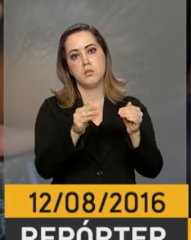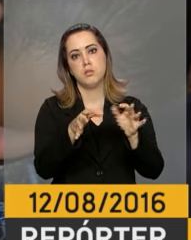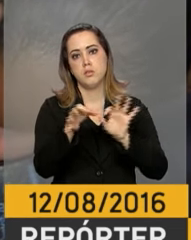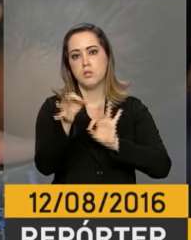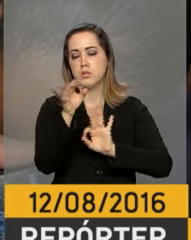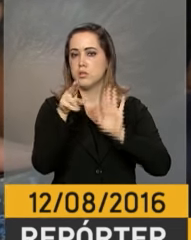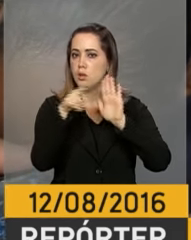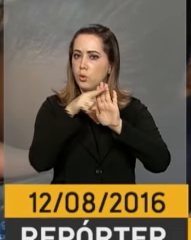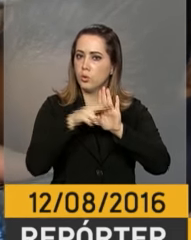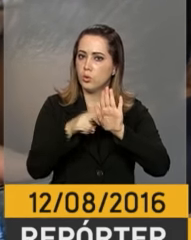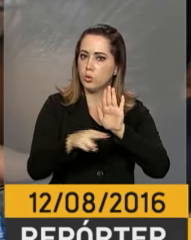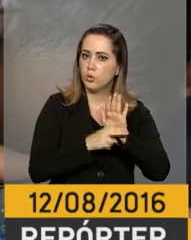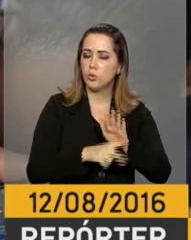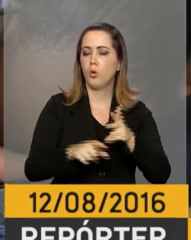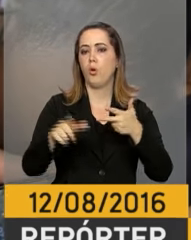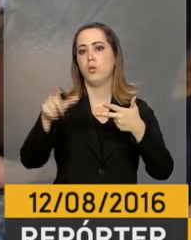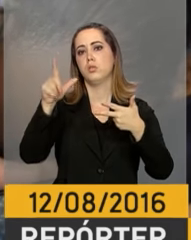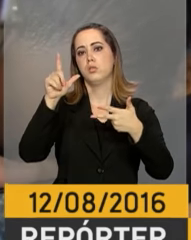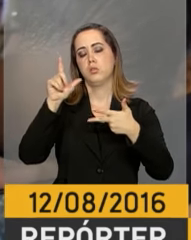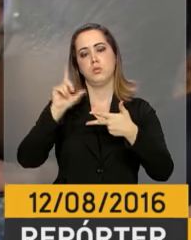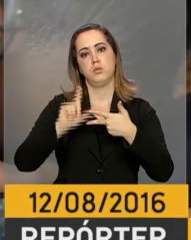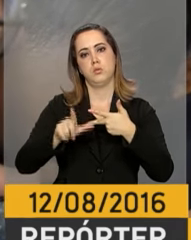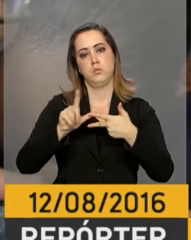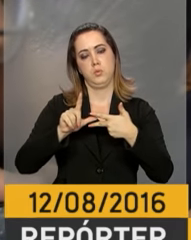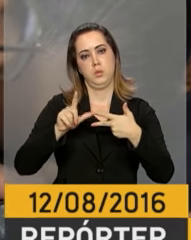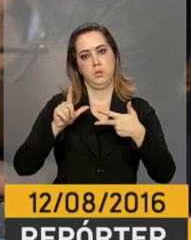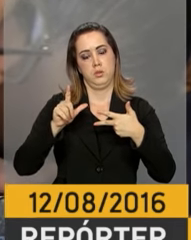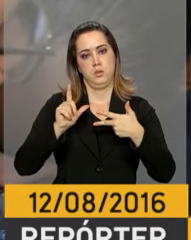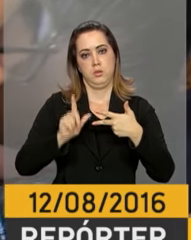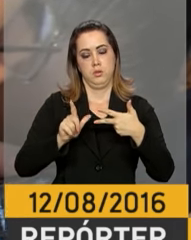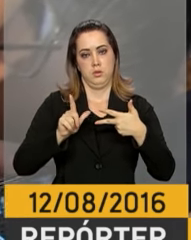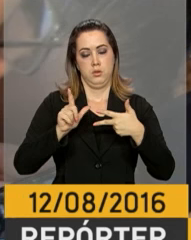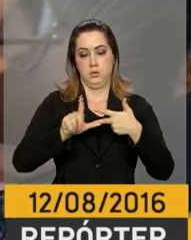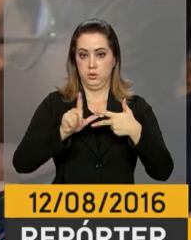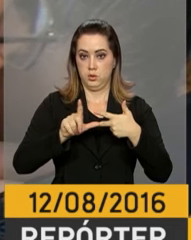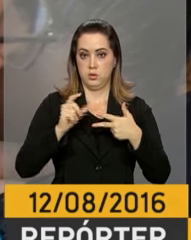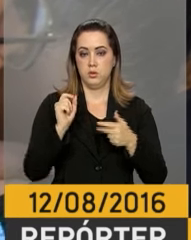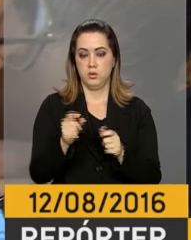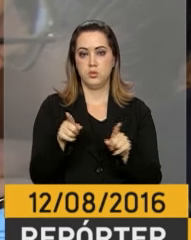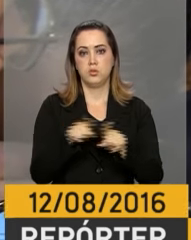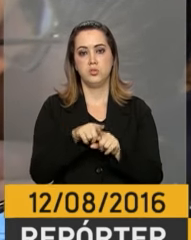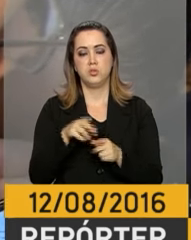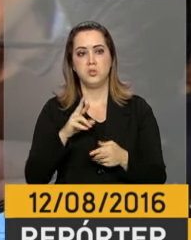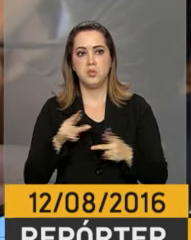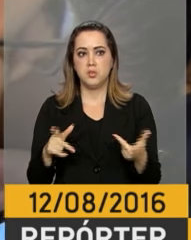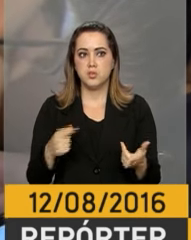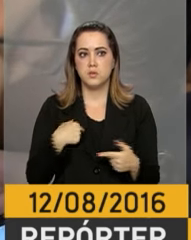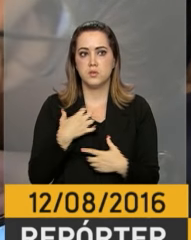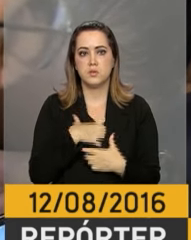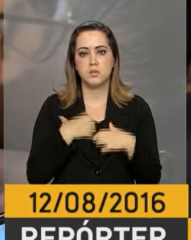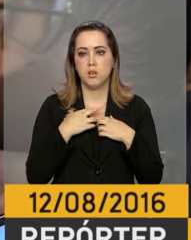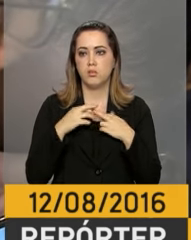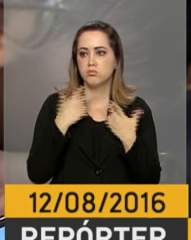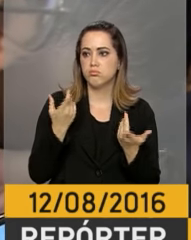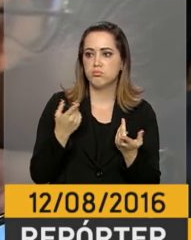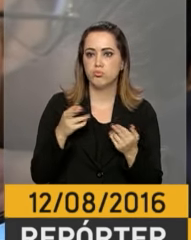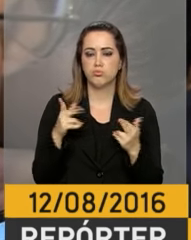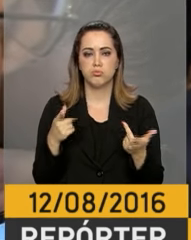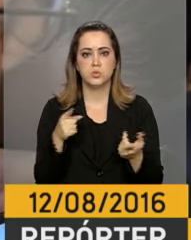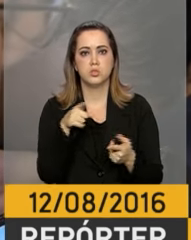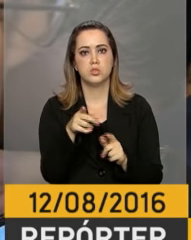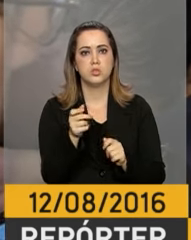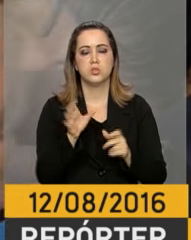E muitas vezes se estranha isso, principalmente os agentes econômicos, a imprensa especializada